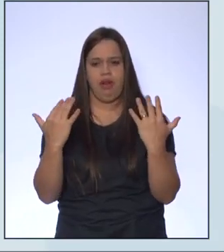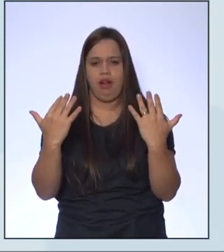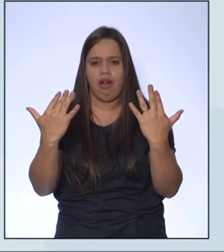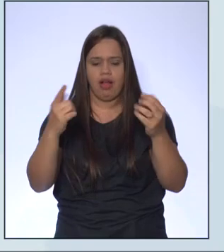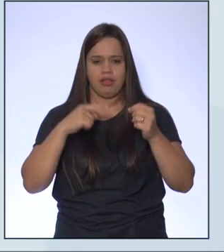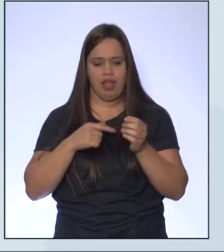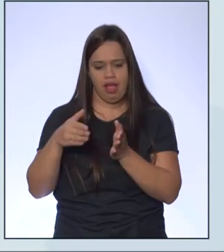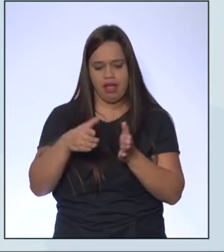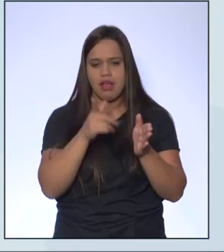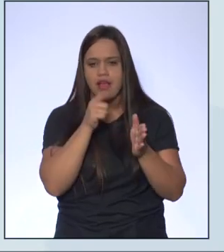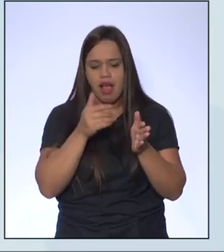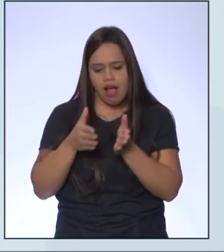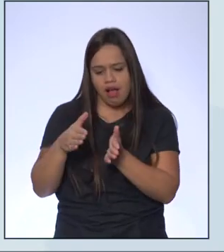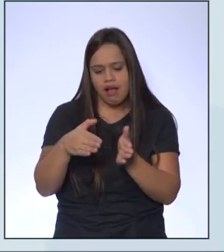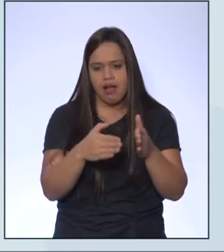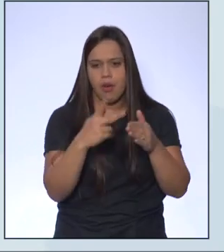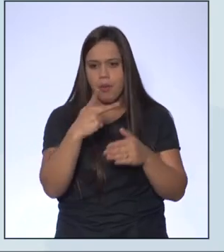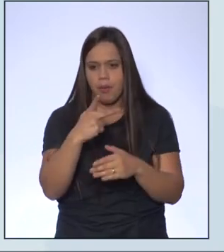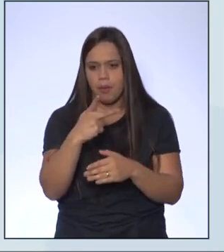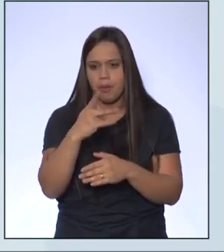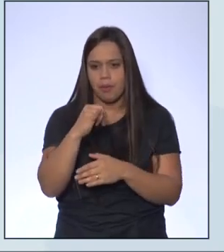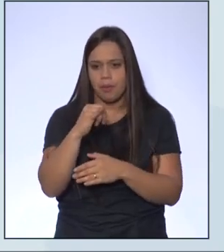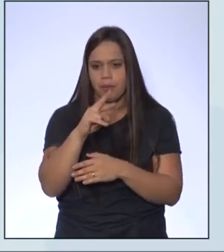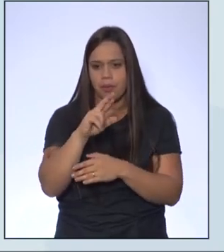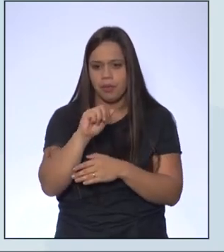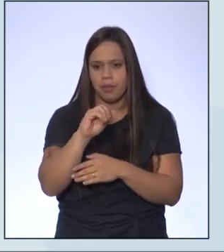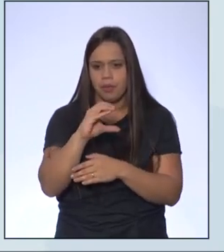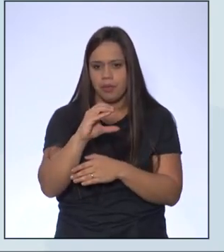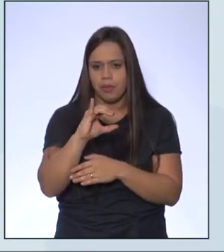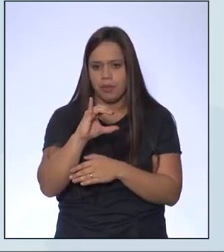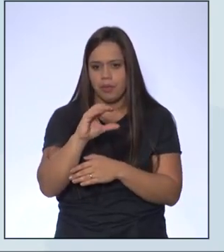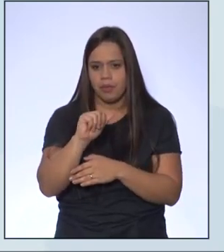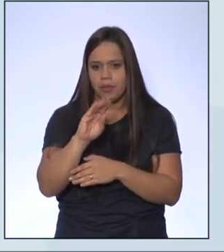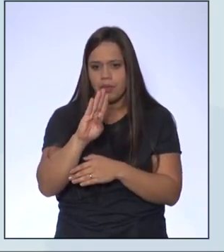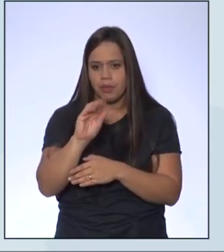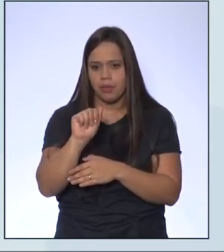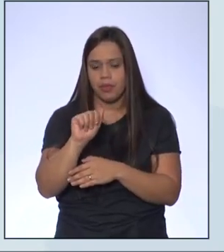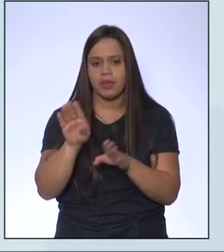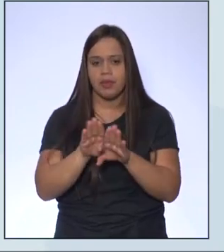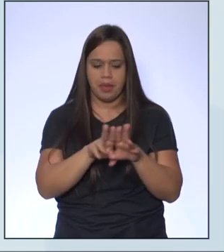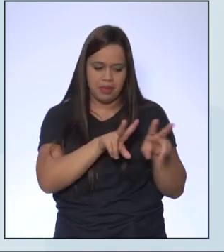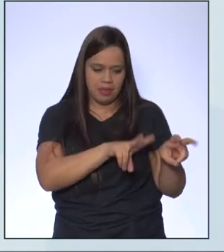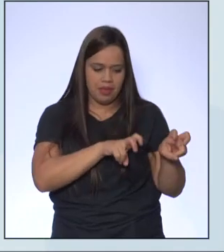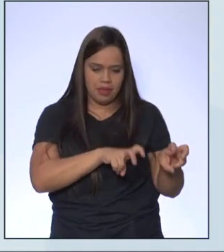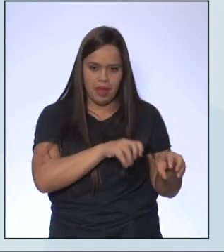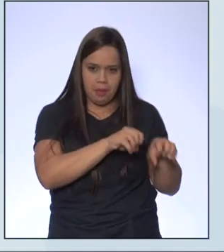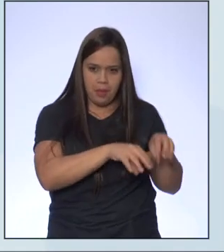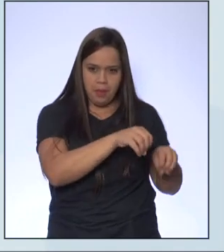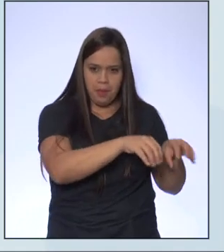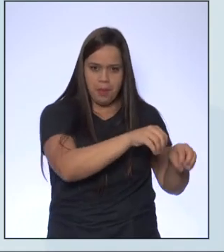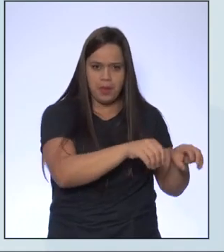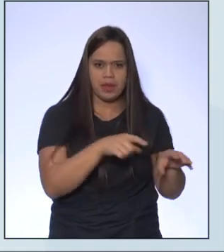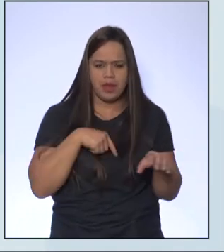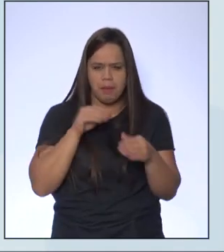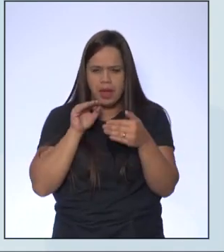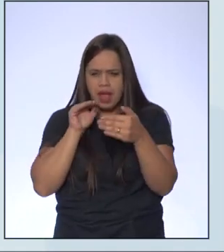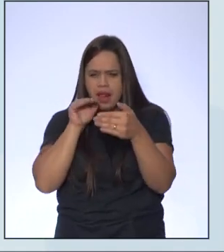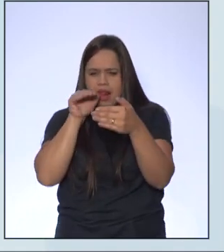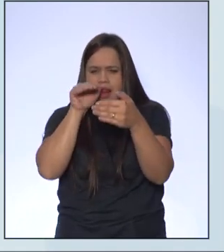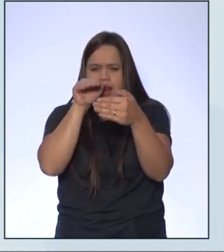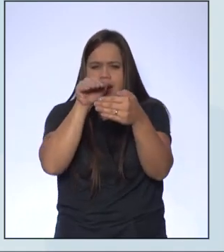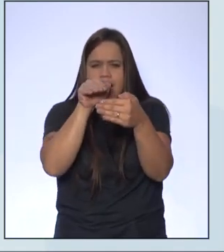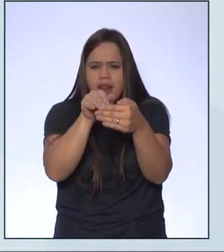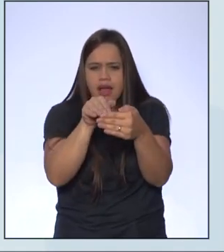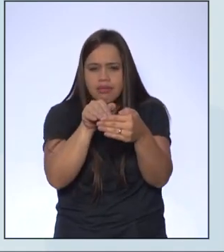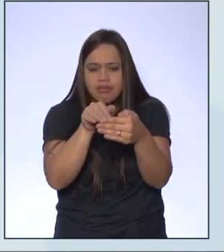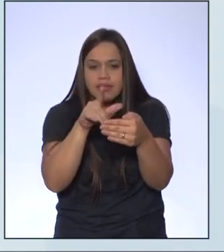rio Piracicaba, né? Temos ali plantações e também, ao fundo, no último plano da imagem, a gente